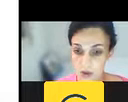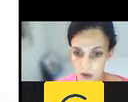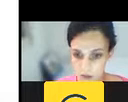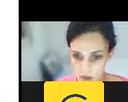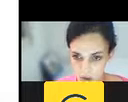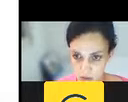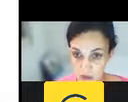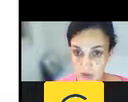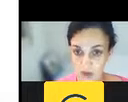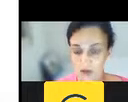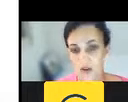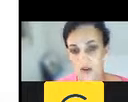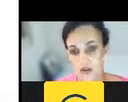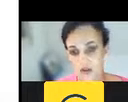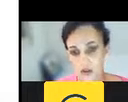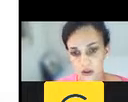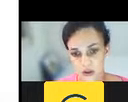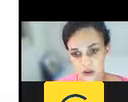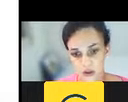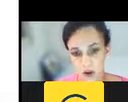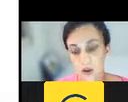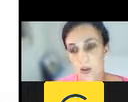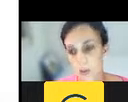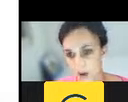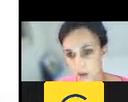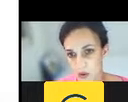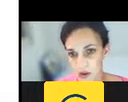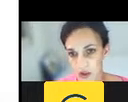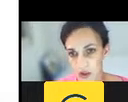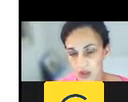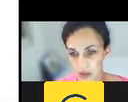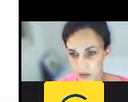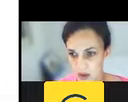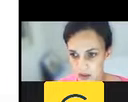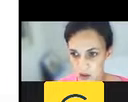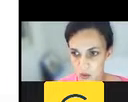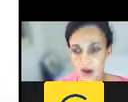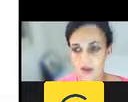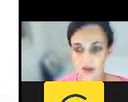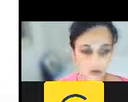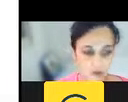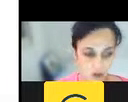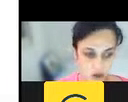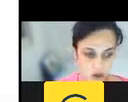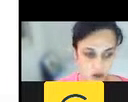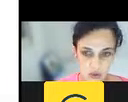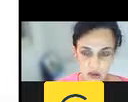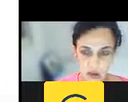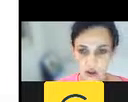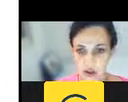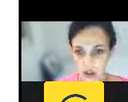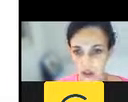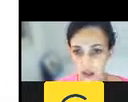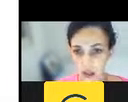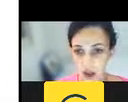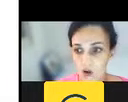da educação na formação desses estudantes. Qual é o papel hoje da educação? Quais são os objetivos, né, que a